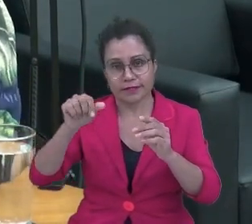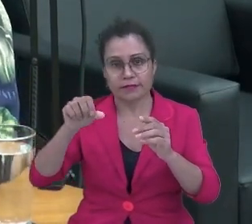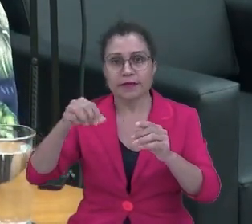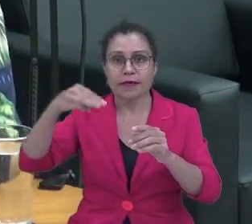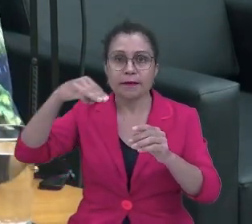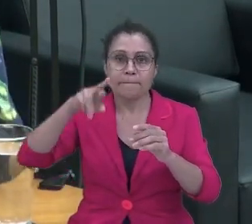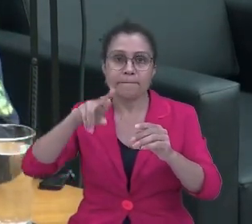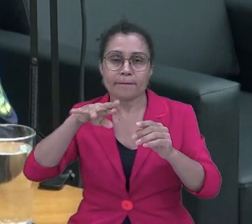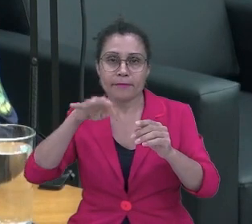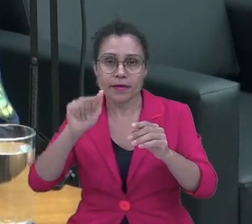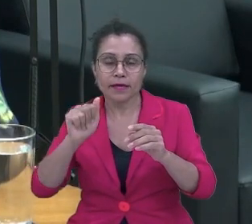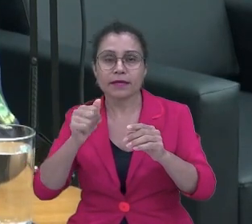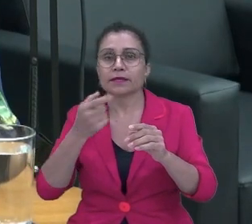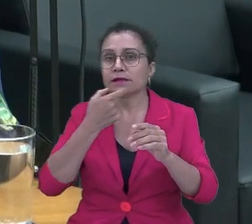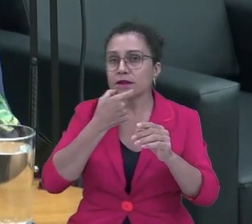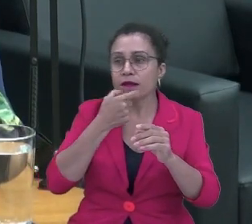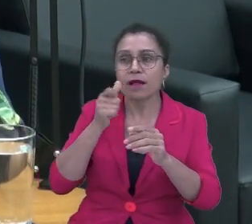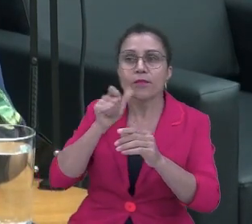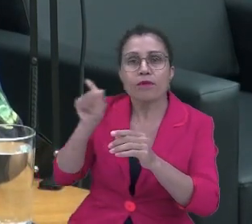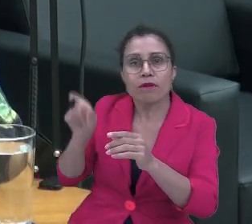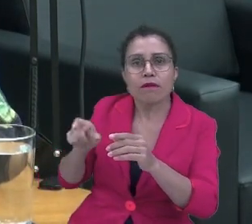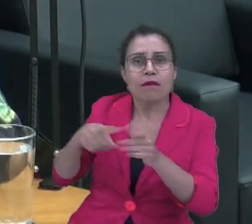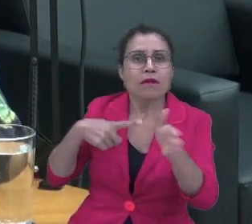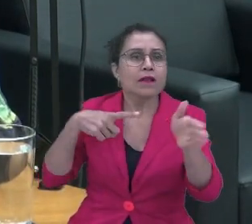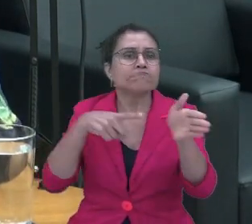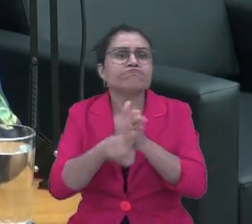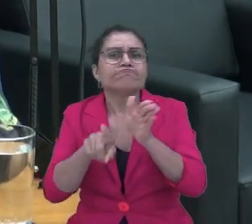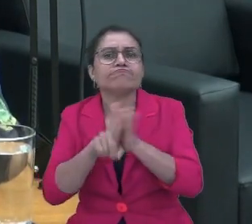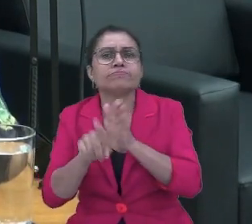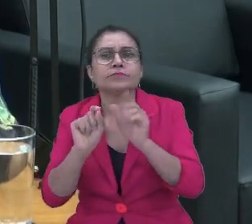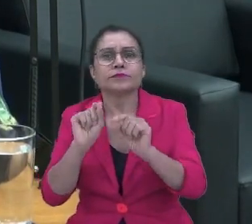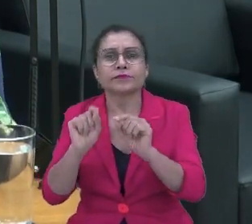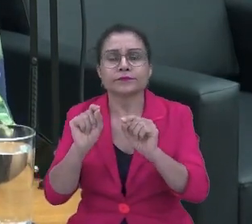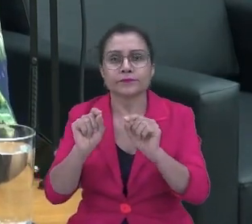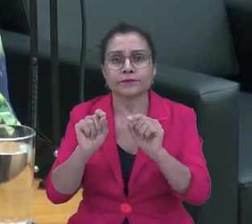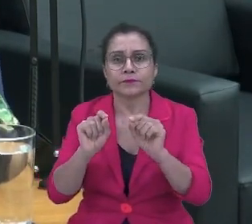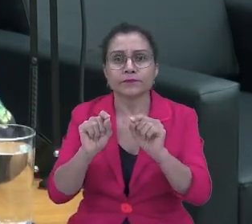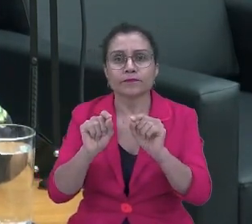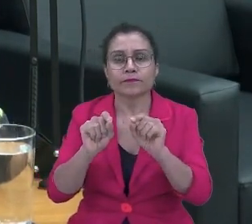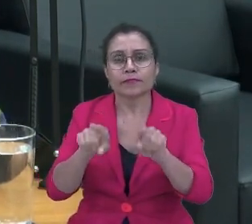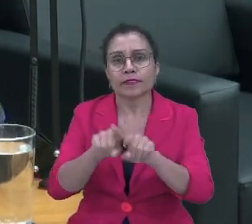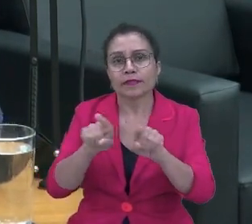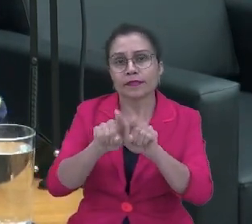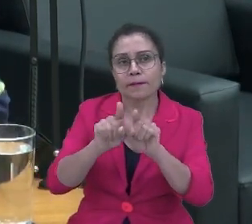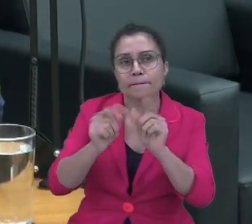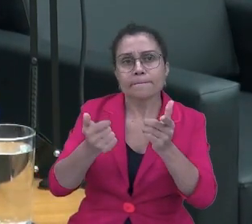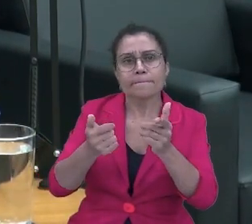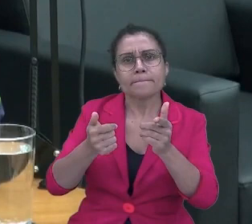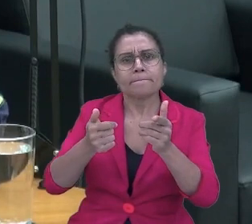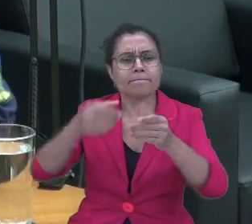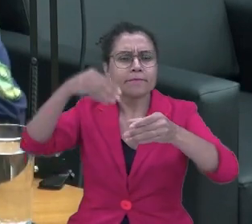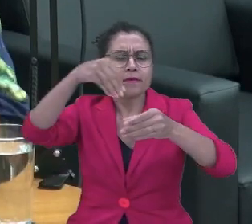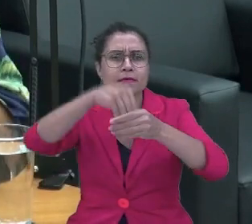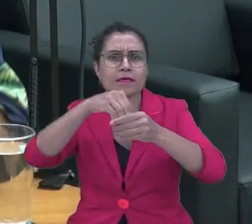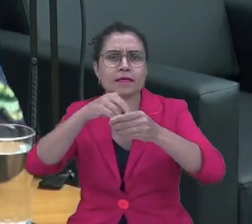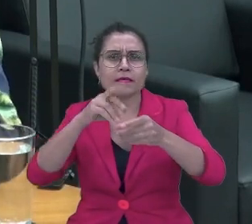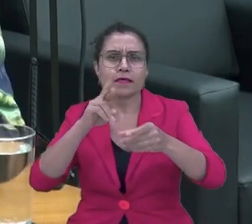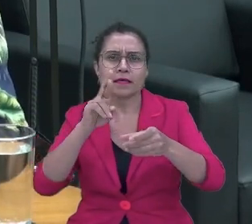sufragista inglesa, onde ela questionou o Rousseau, porque o Rousseau ele colocou de uma